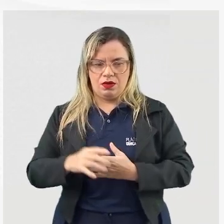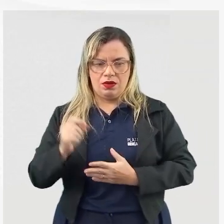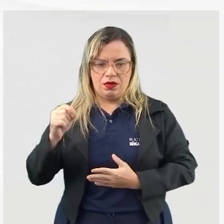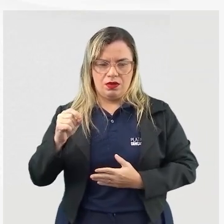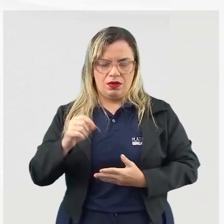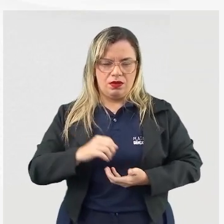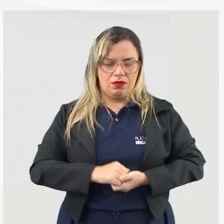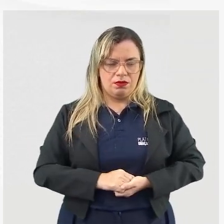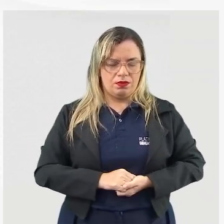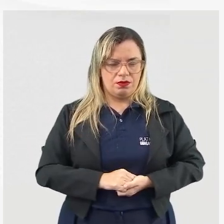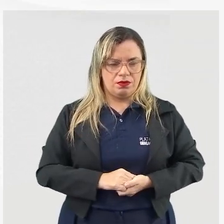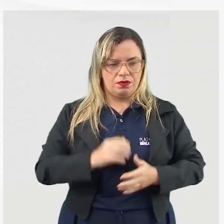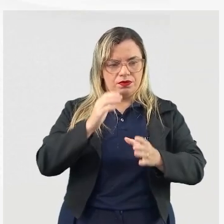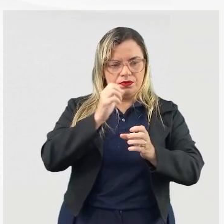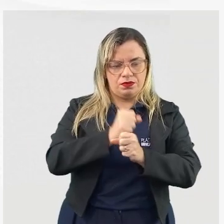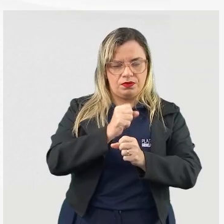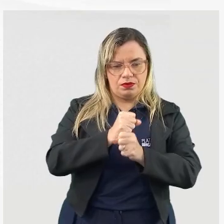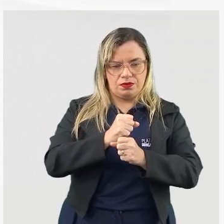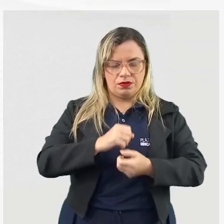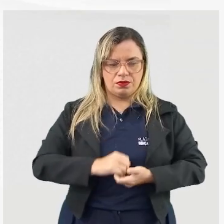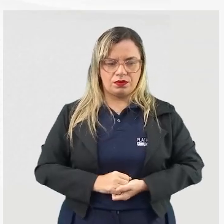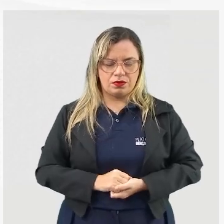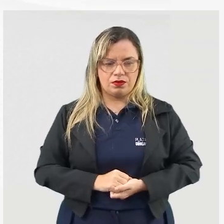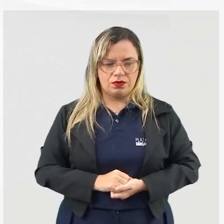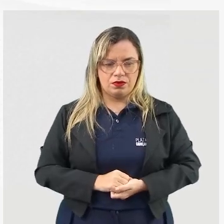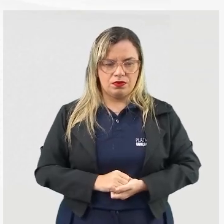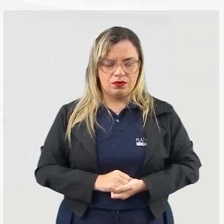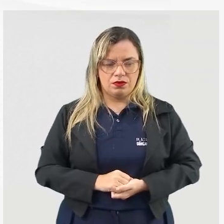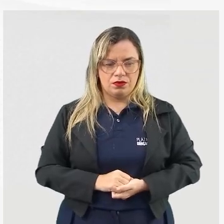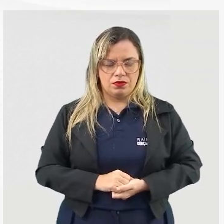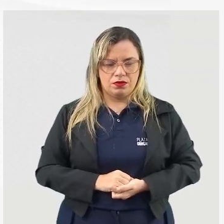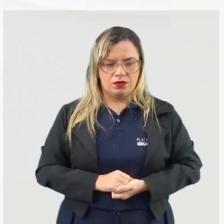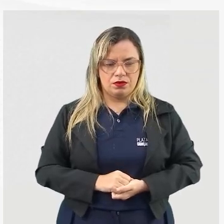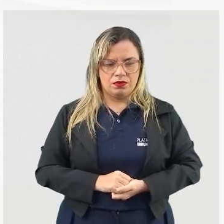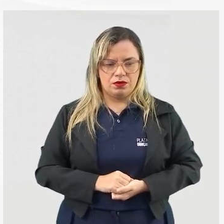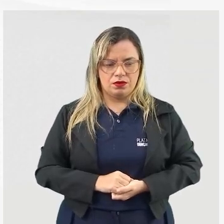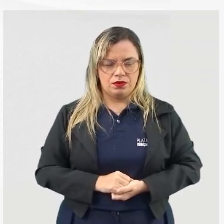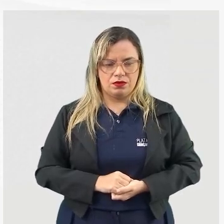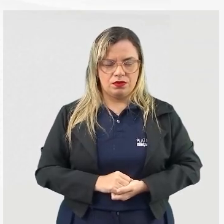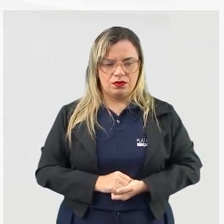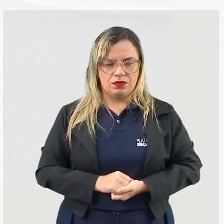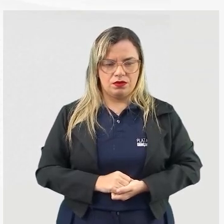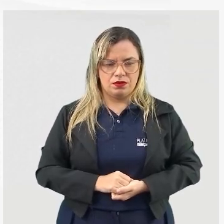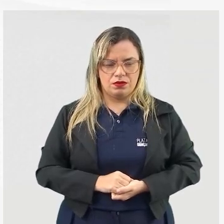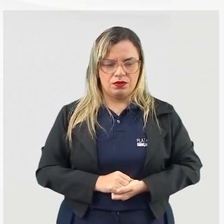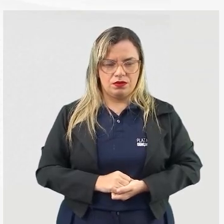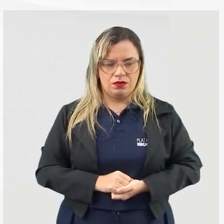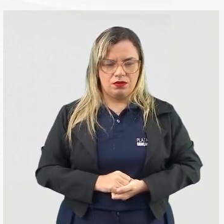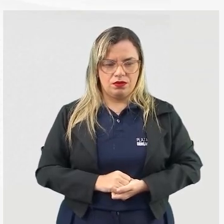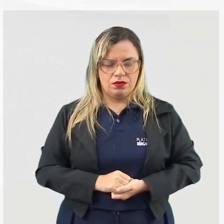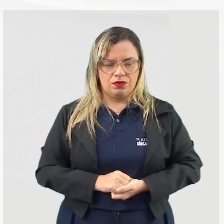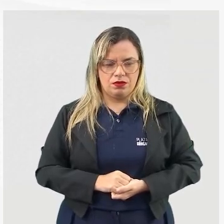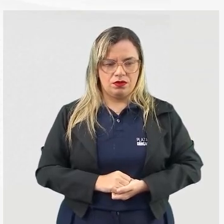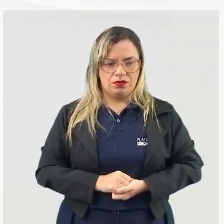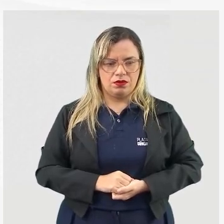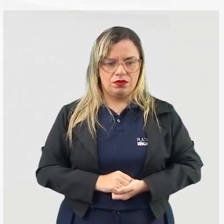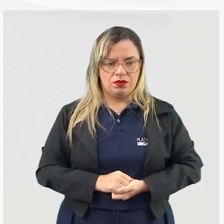9, vamos fazer essa continha aqui. Acho até que nós já fizemos essa conta nessa aula. Aqui dá 45,